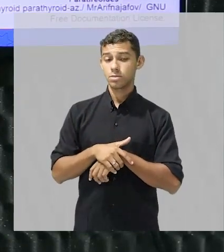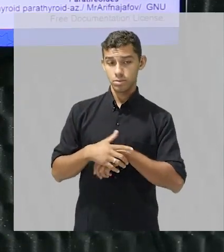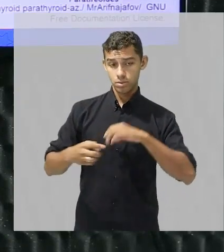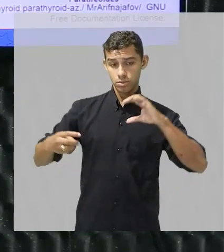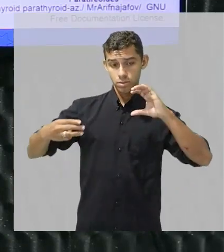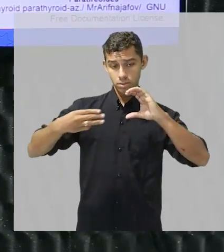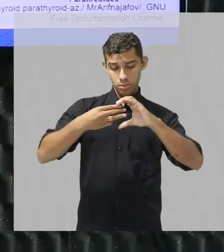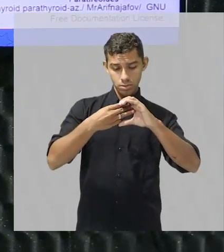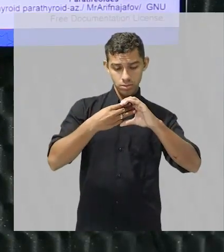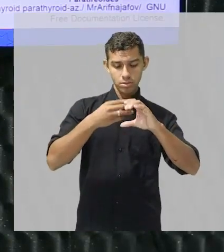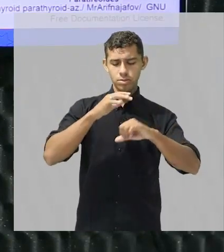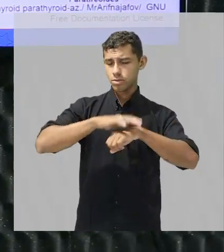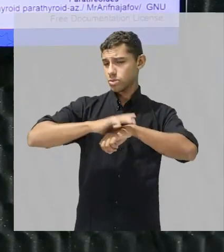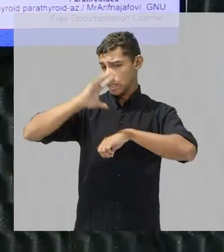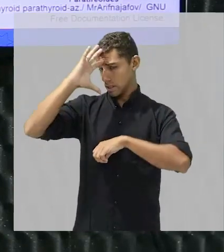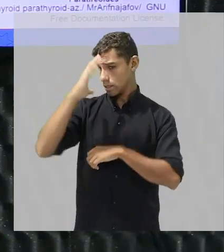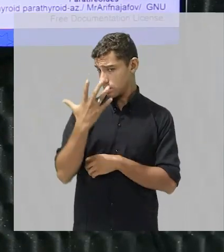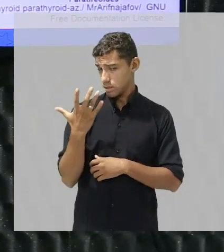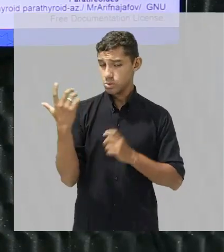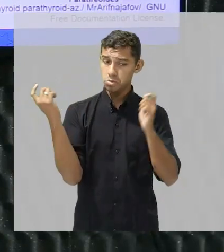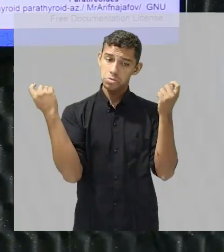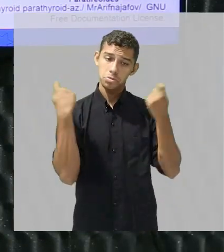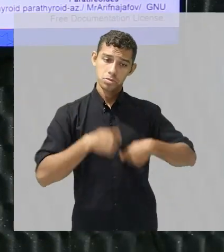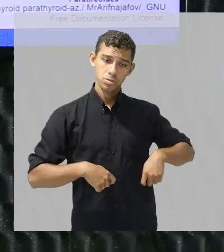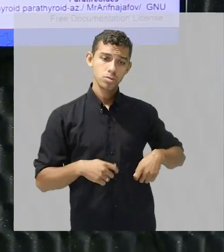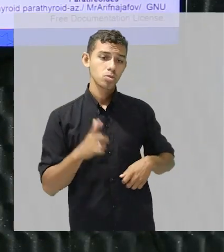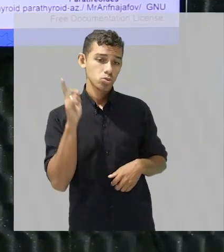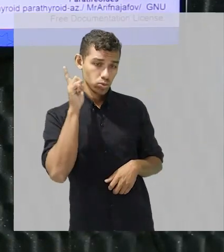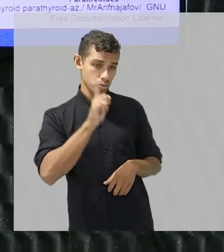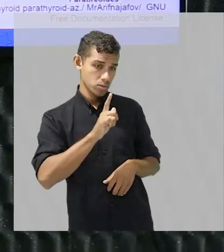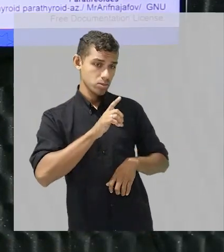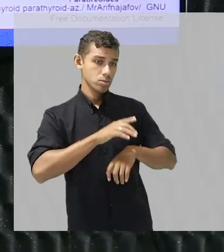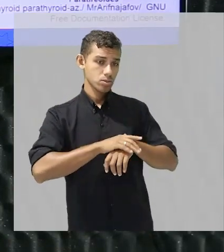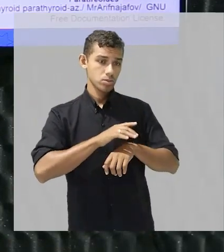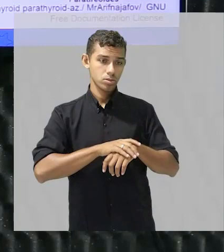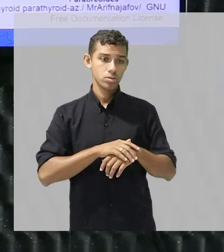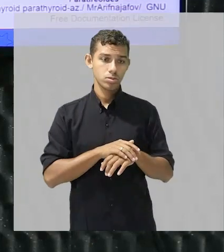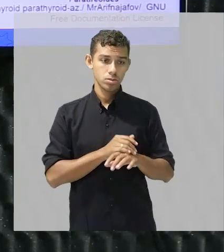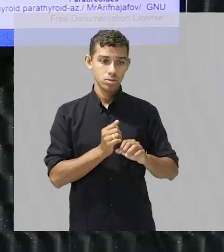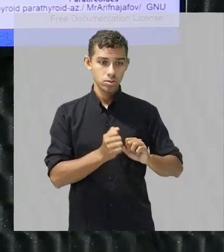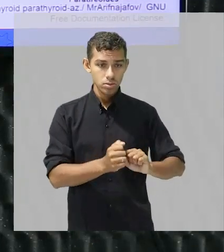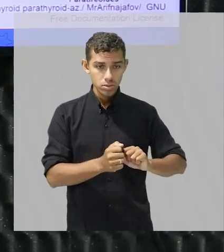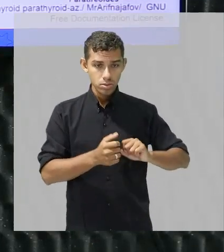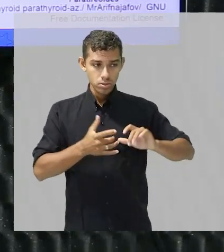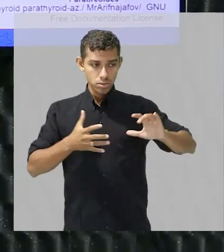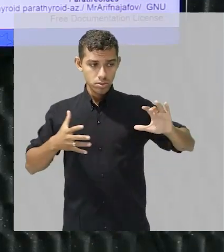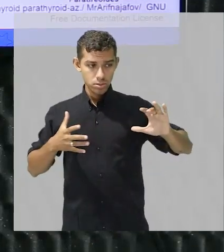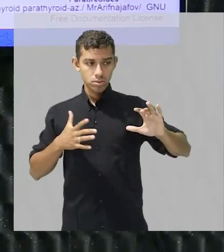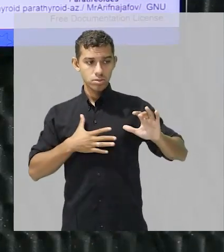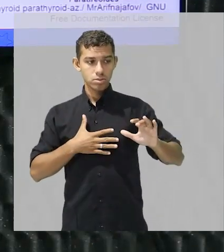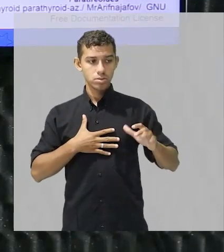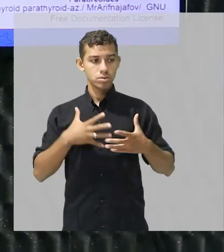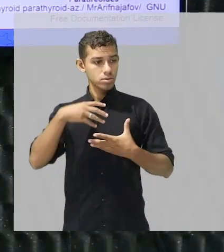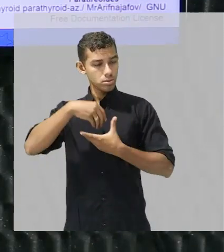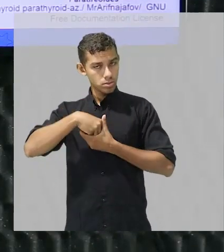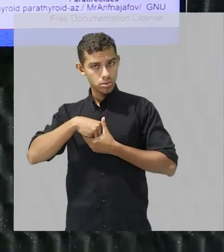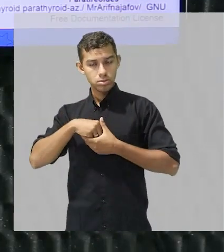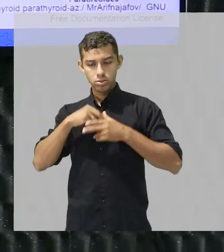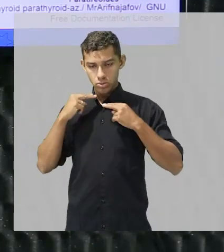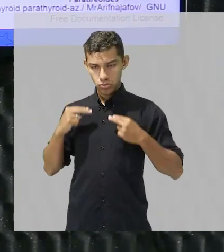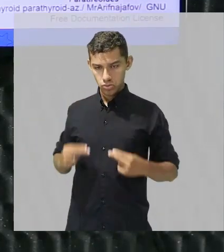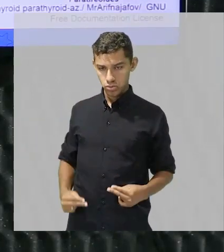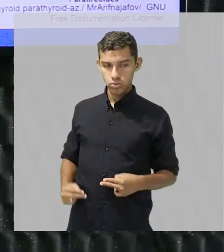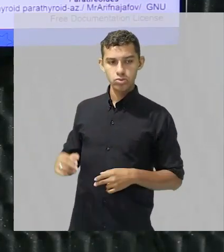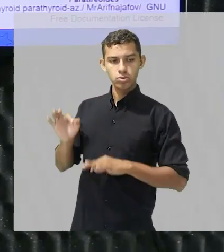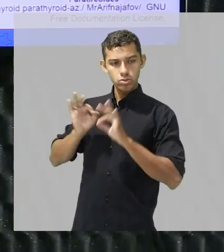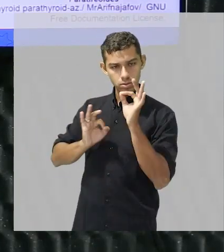que acontecem para que as células consigam extrair a energia dos nutrientes, tá? E ajuda também na